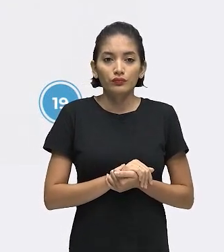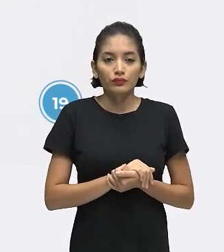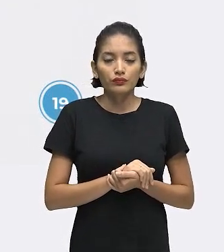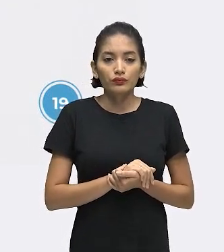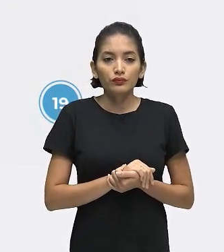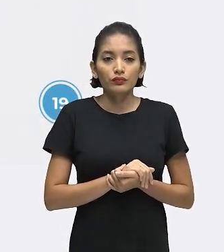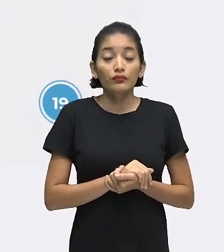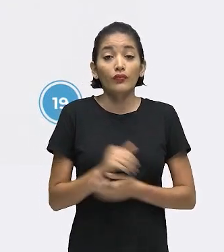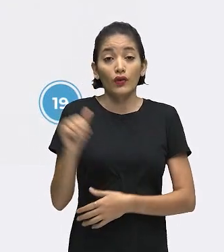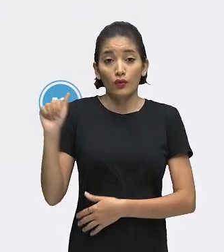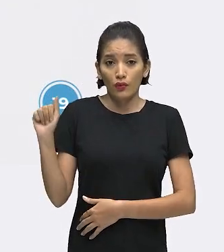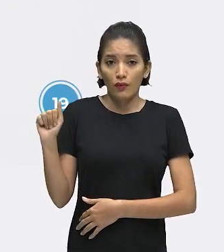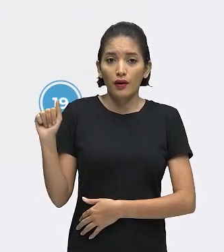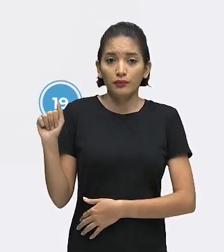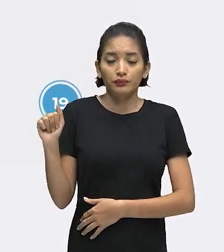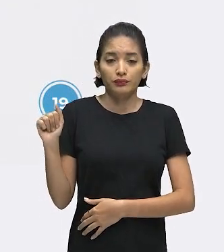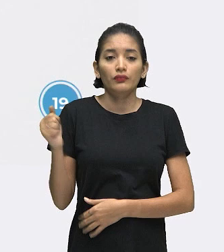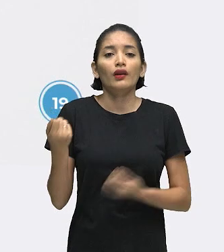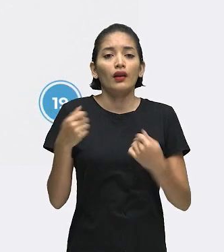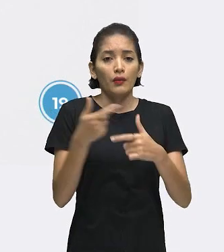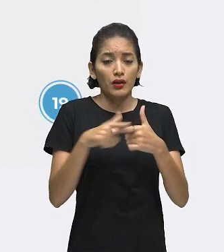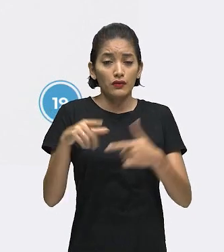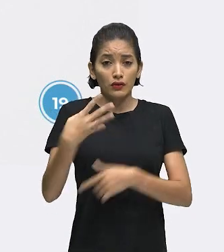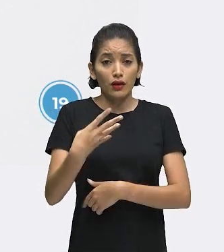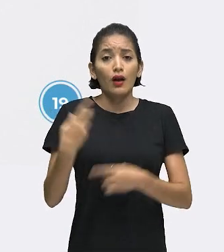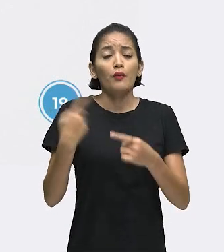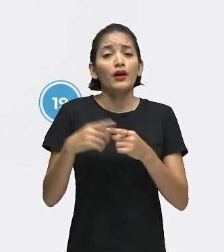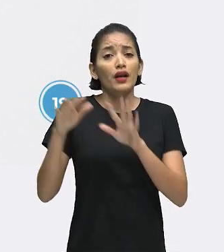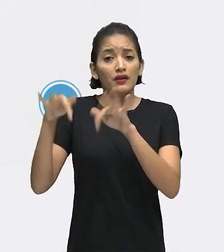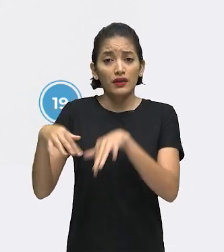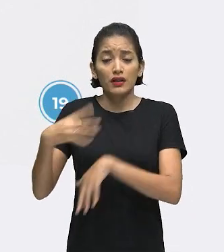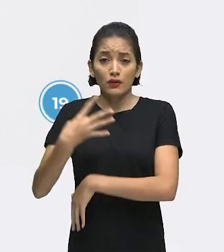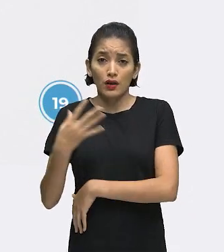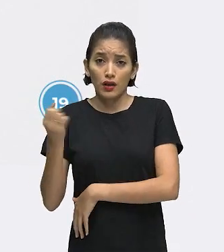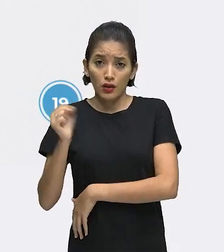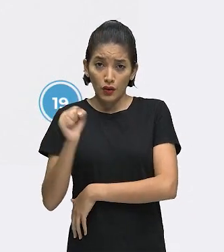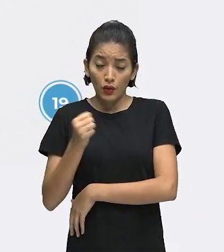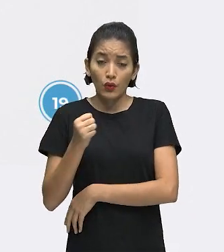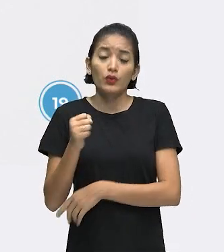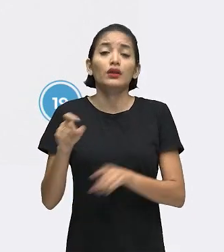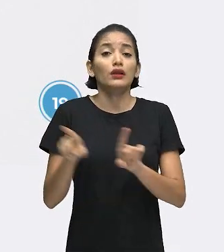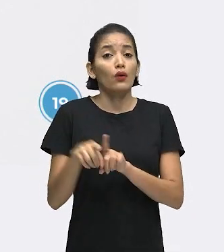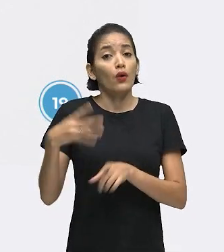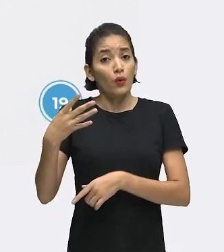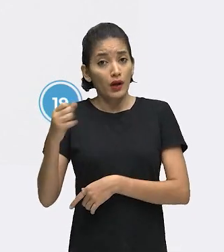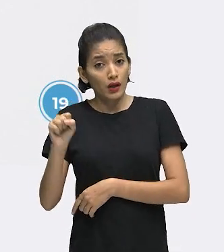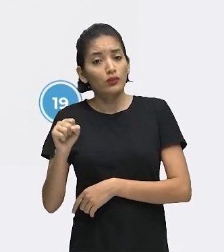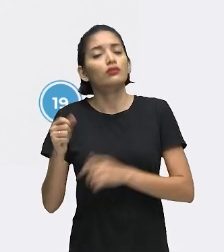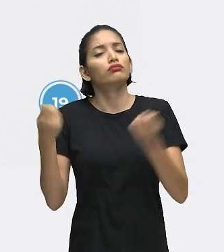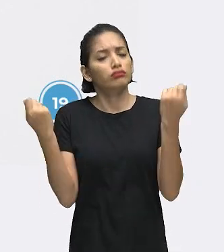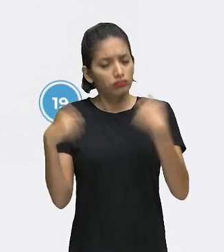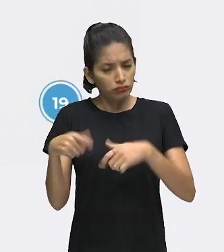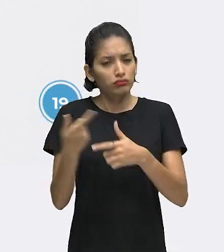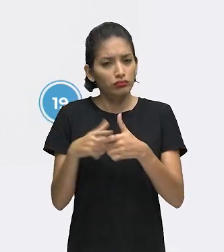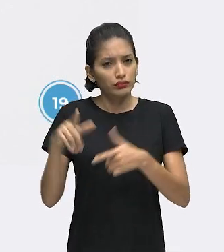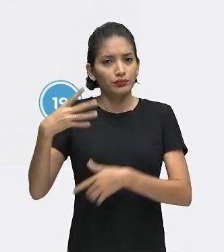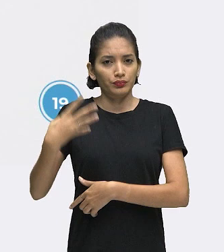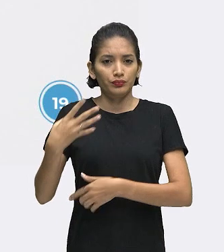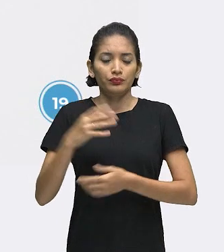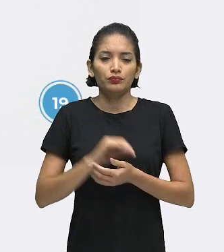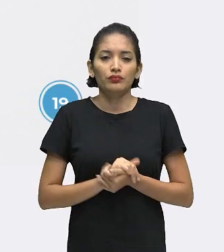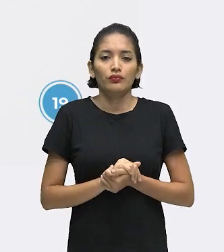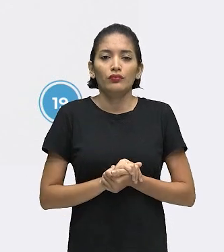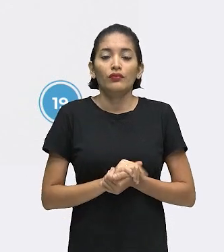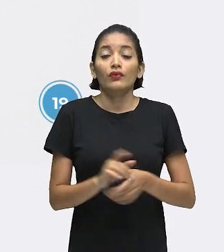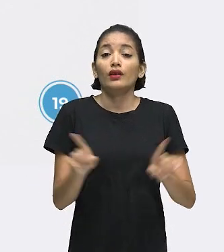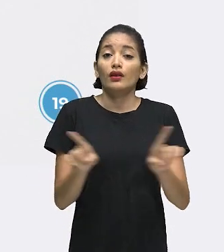O item A ele vai ser divisível por 4, pois termina em 48, e 48 é divisível por 4. Ele